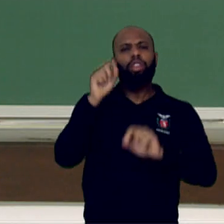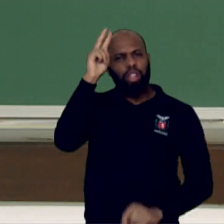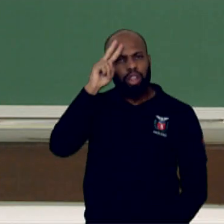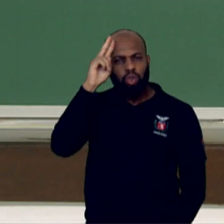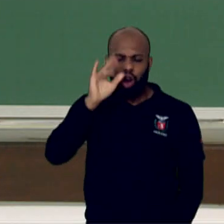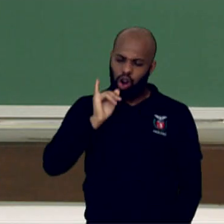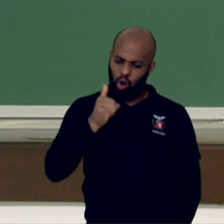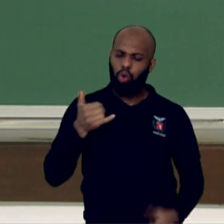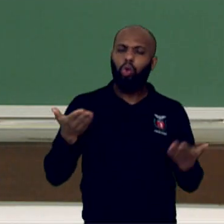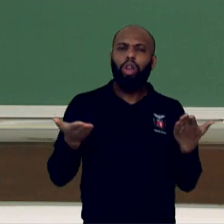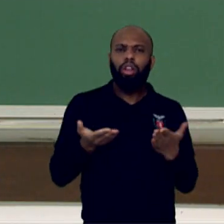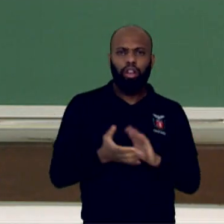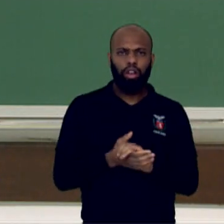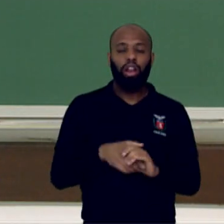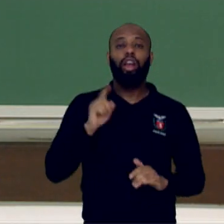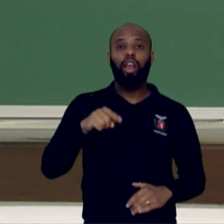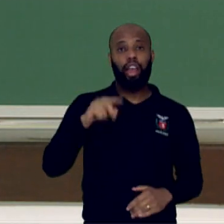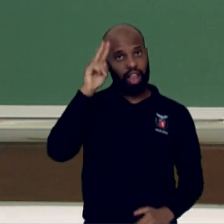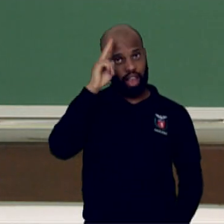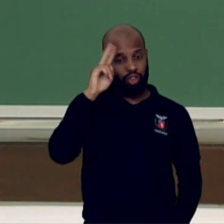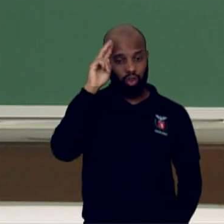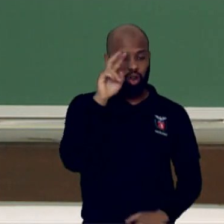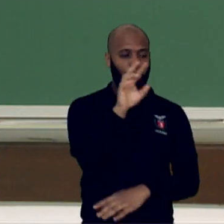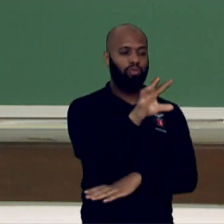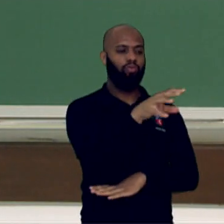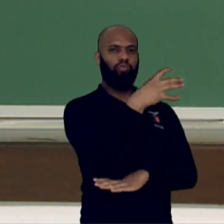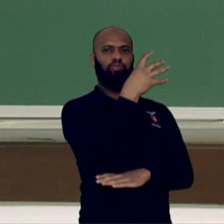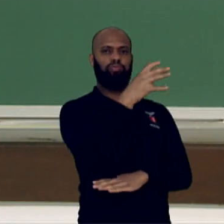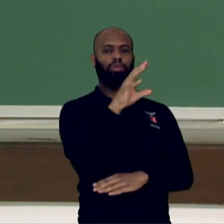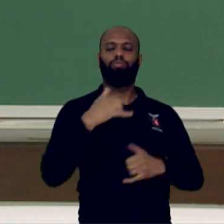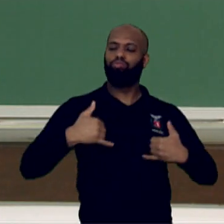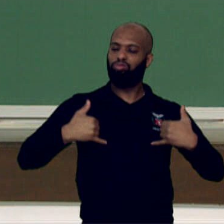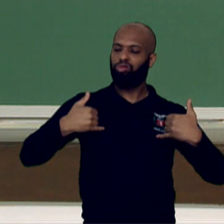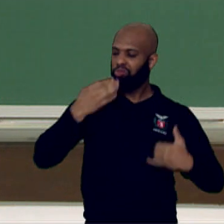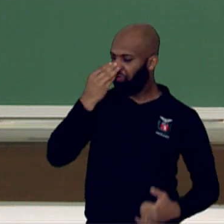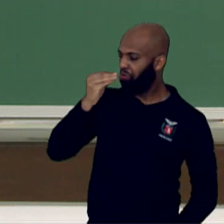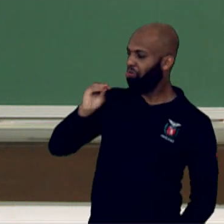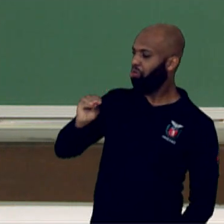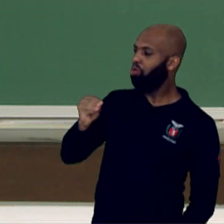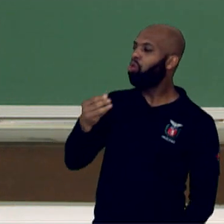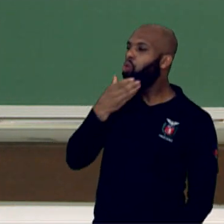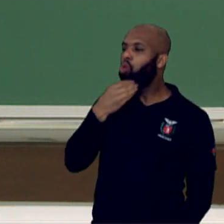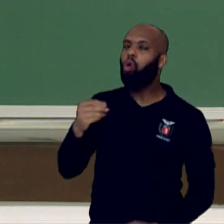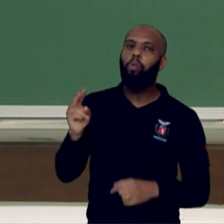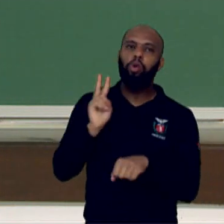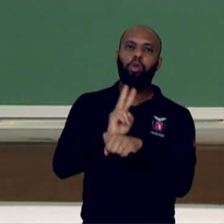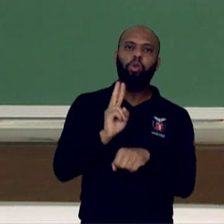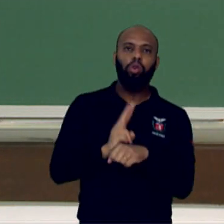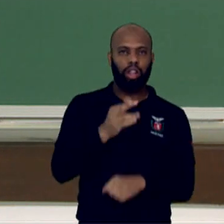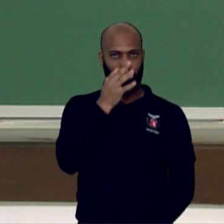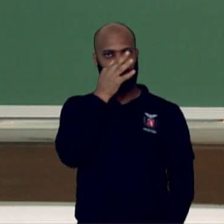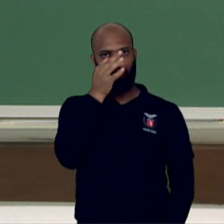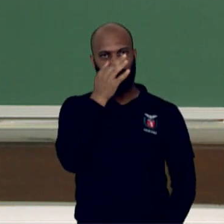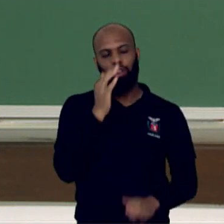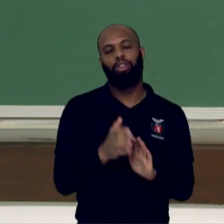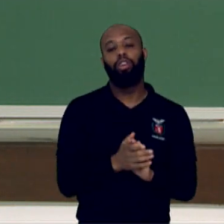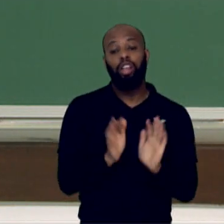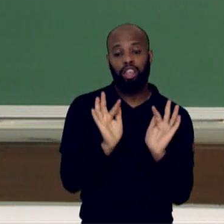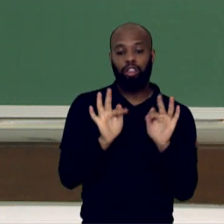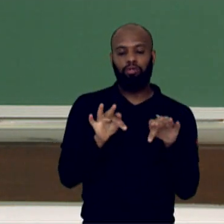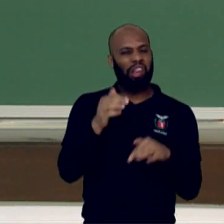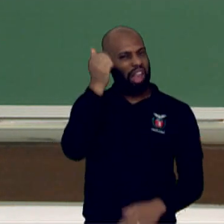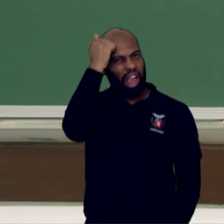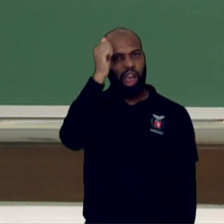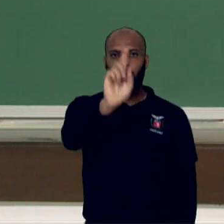A história de um girassol muito orgulhoso que desprezava o jardineiro e que no final não